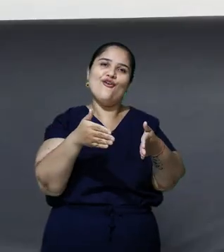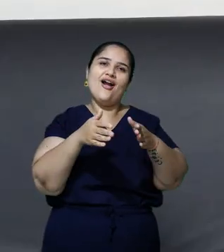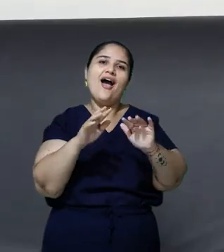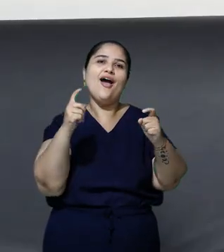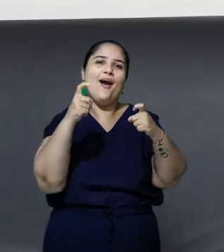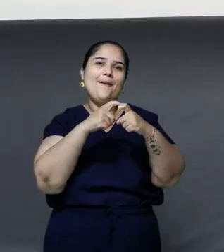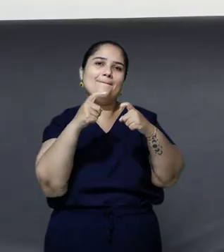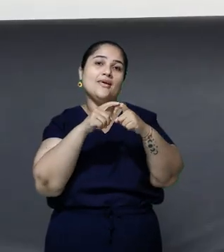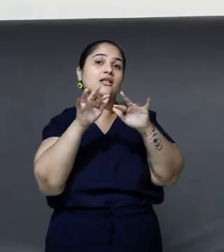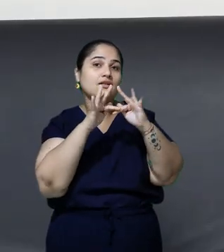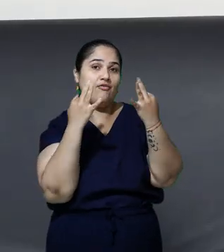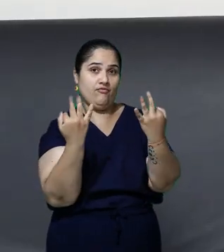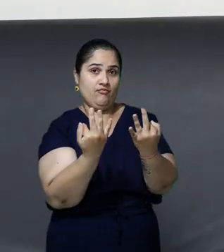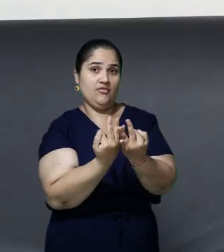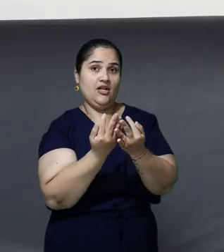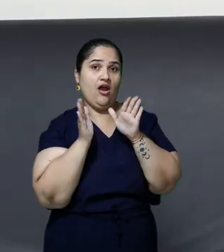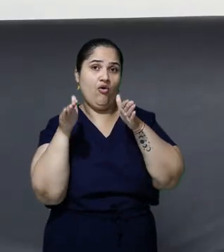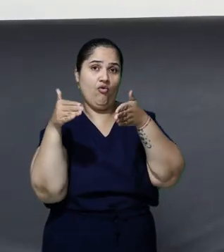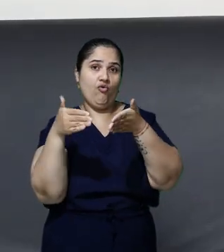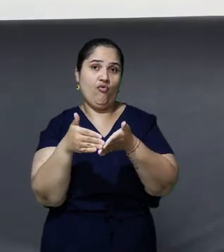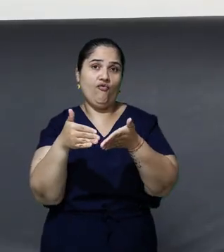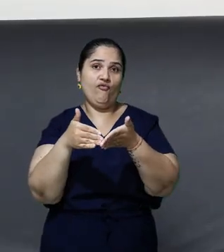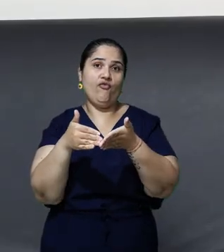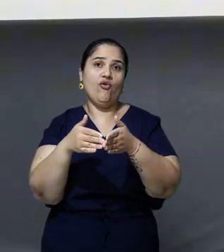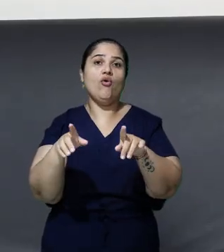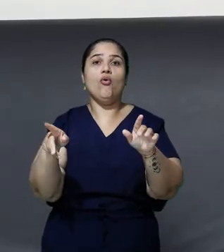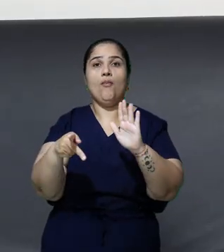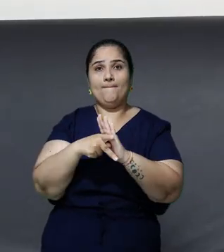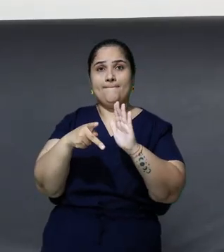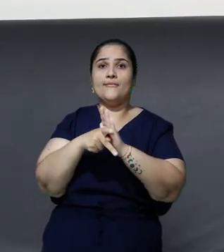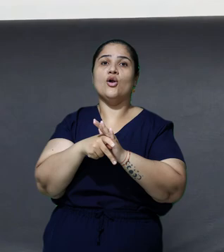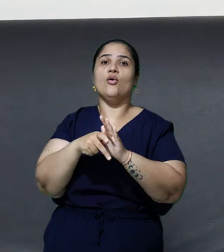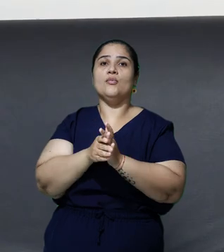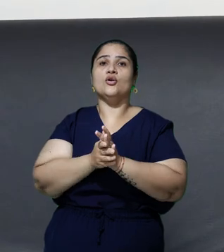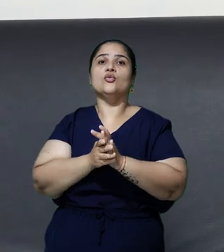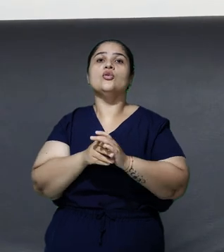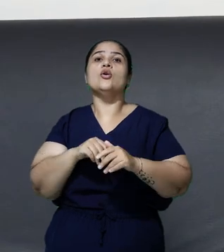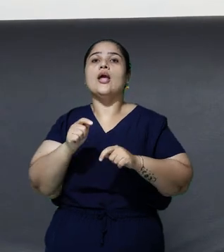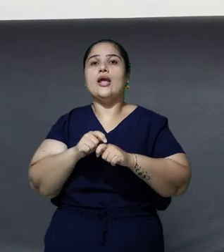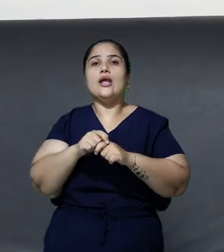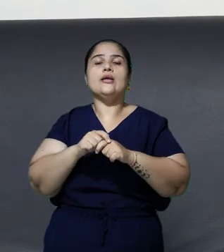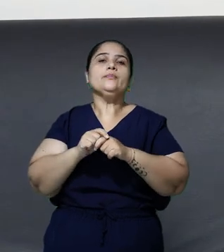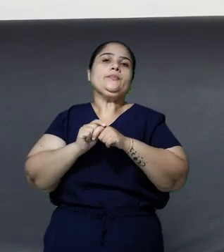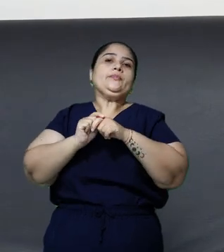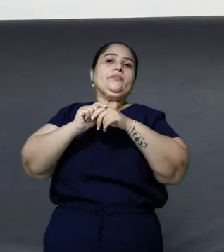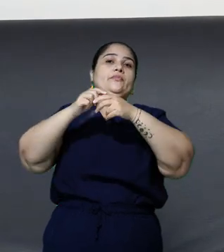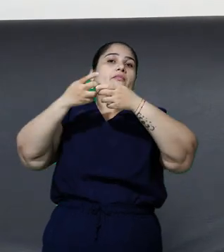família com foco numa especialização em transtorno do desenvolvimento,